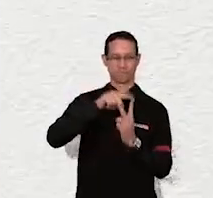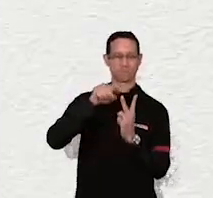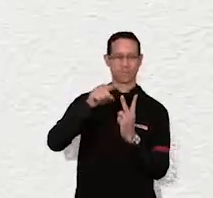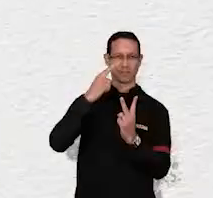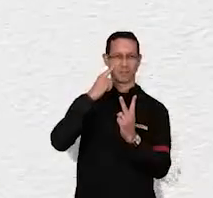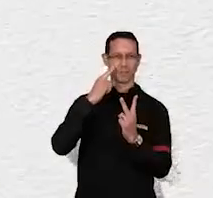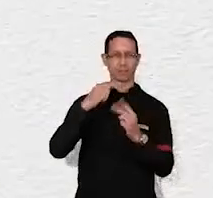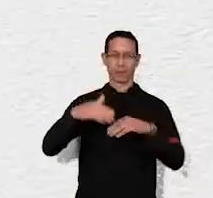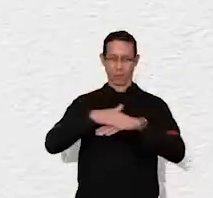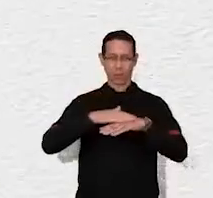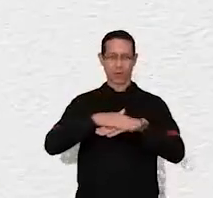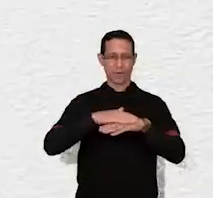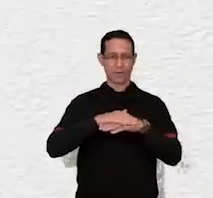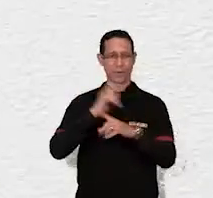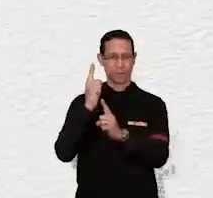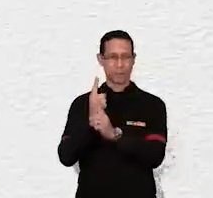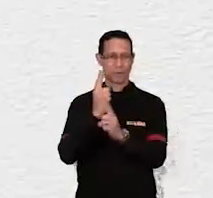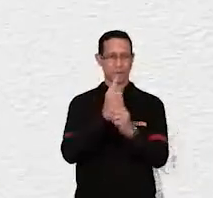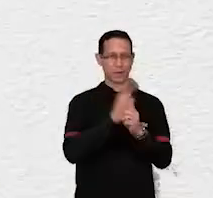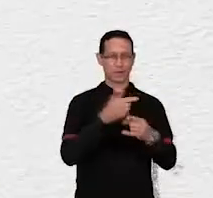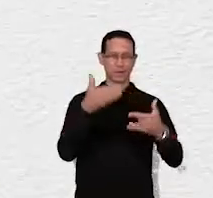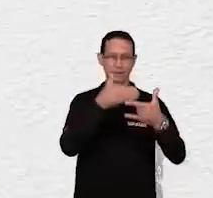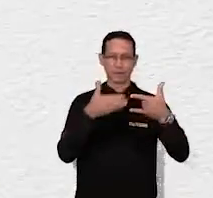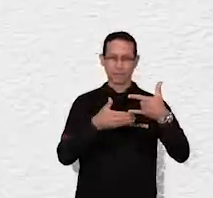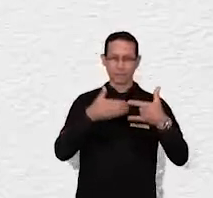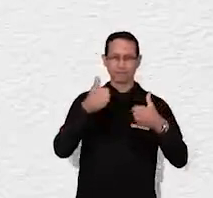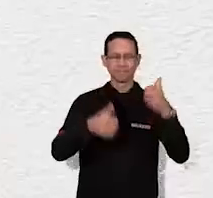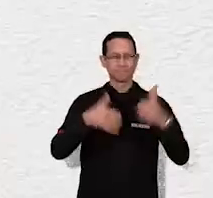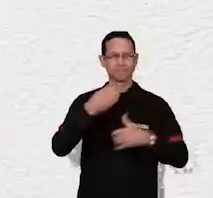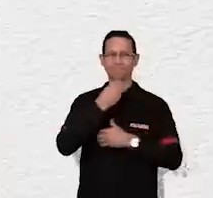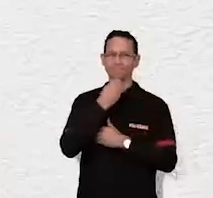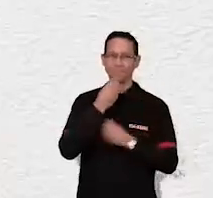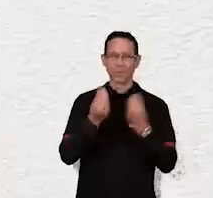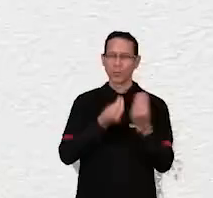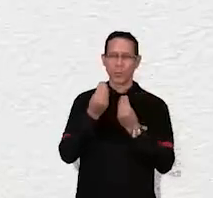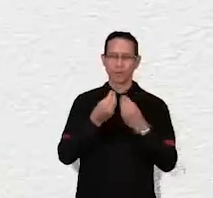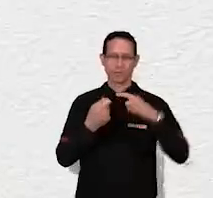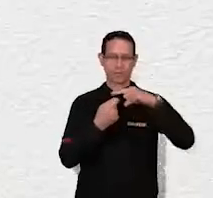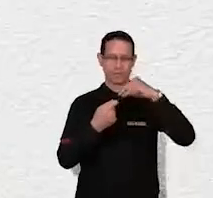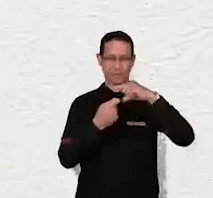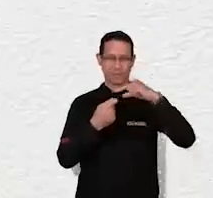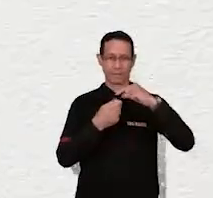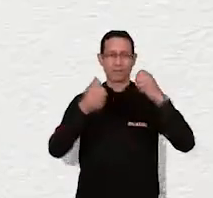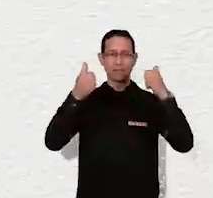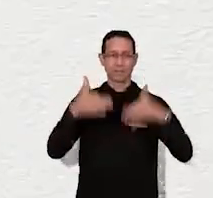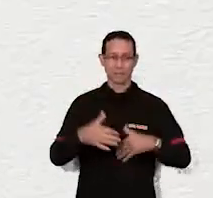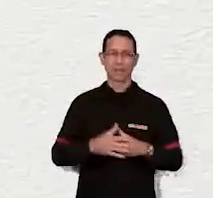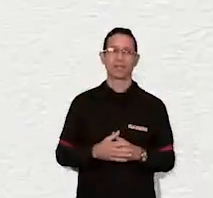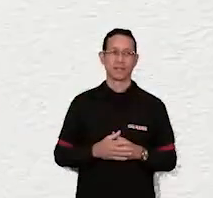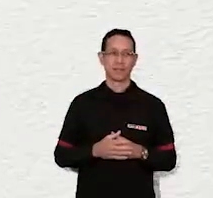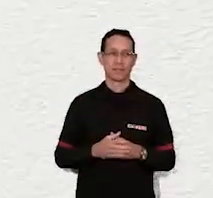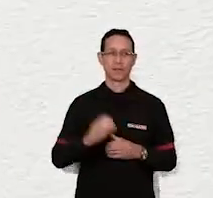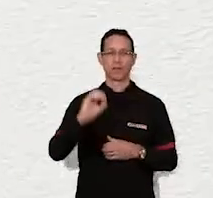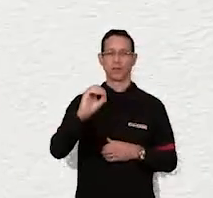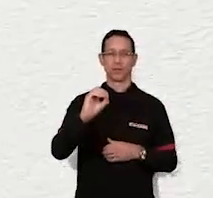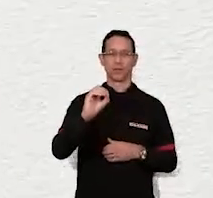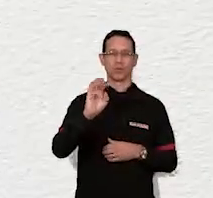quando a gente discutiu isso, para fazer a apresentação, que os artigos eles trazem o termo